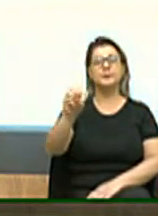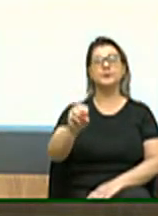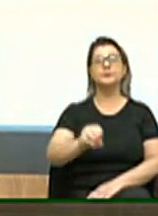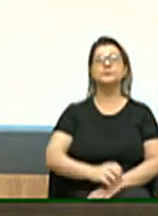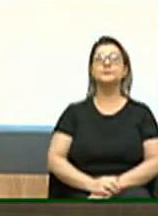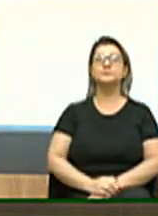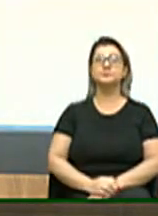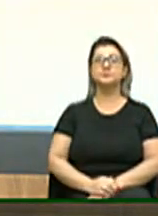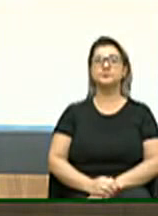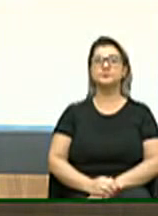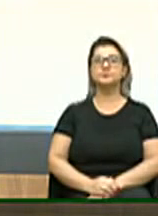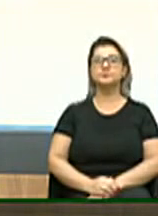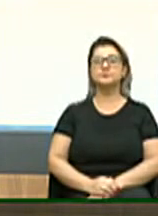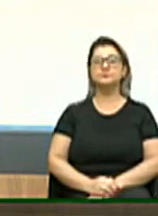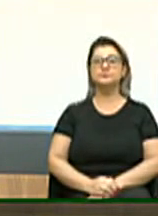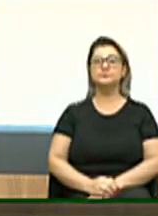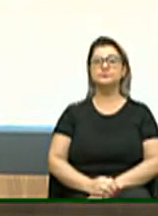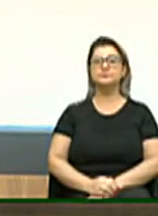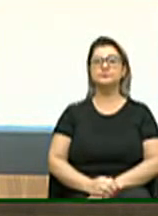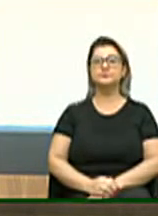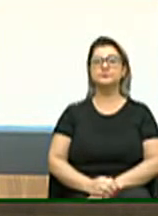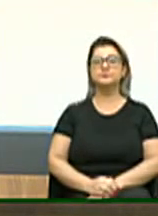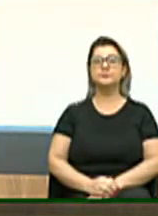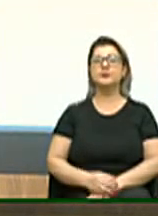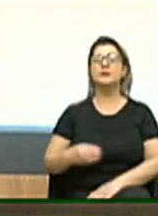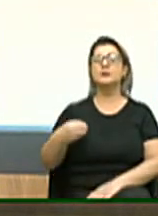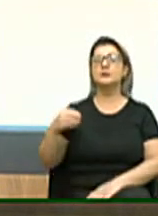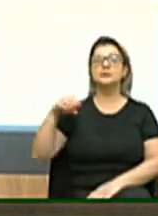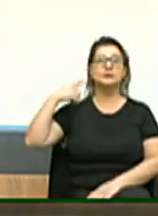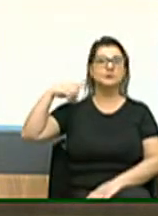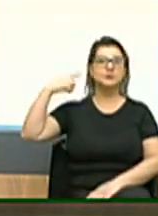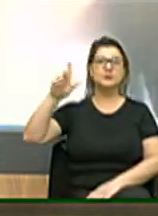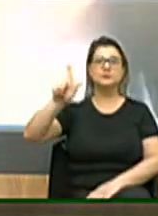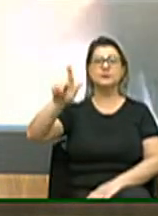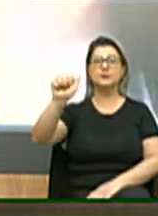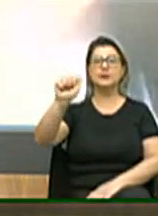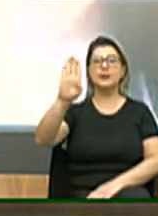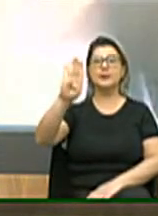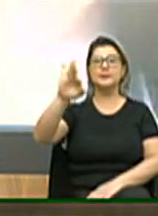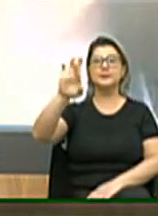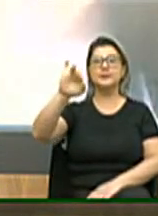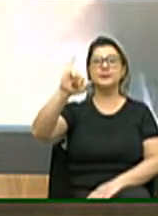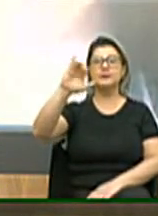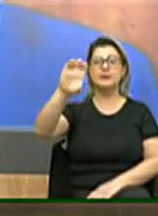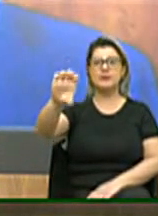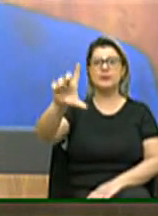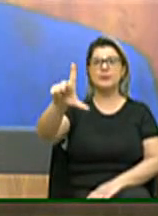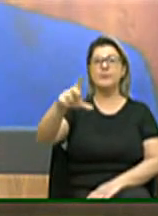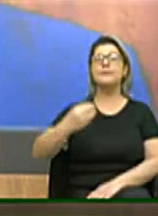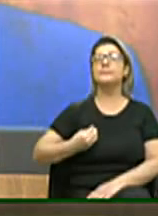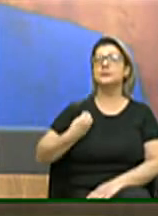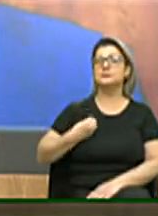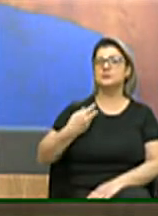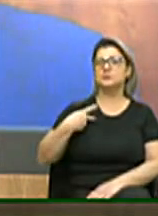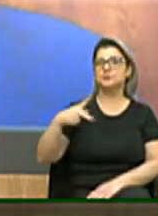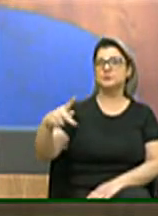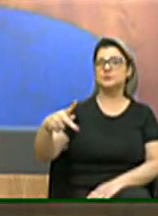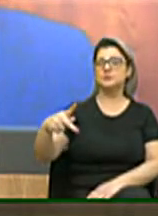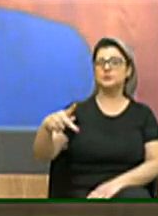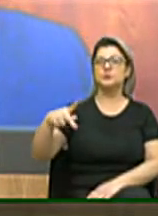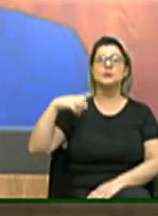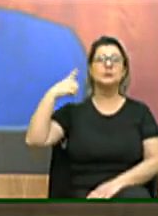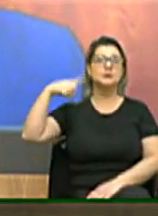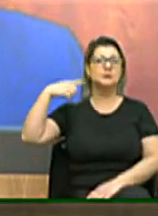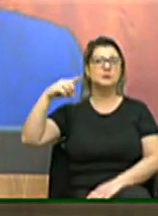Do seu lado. Deputado Gabriel Souza. Gabriel, presente, presidente. Deputado